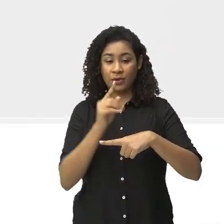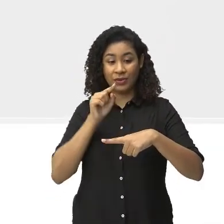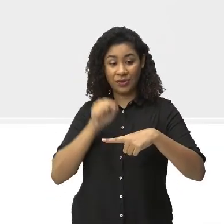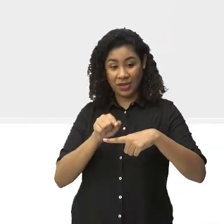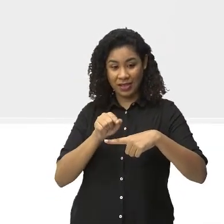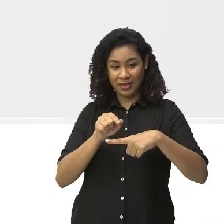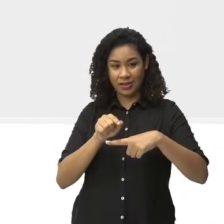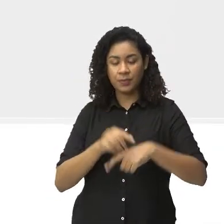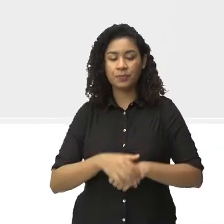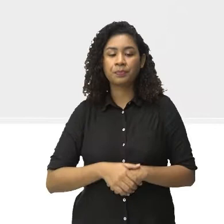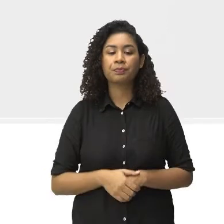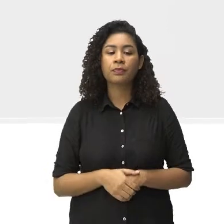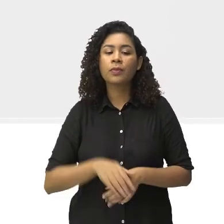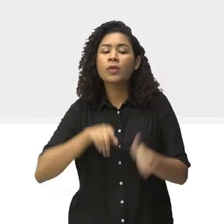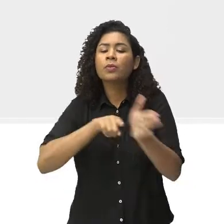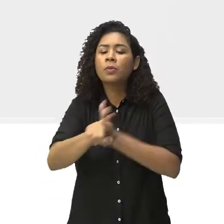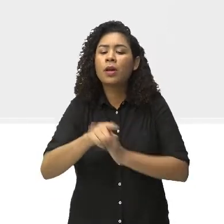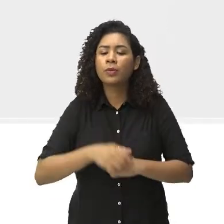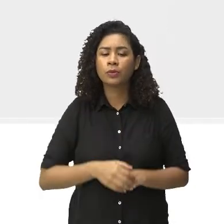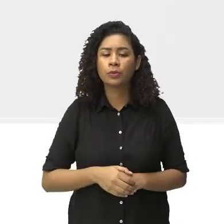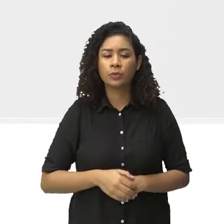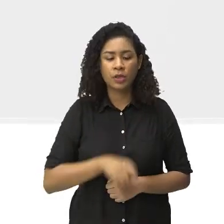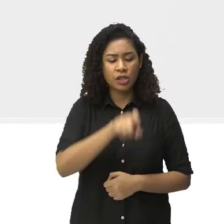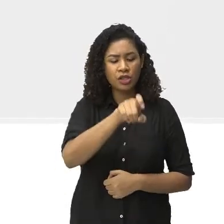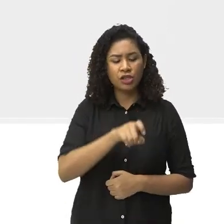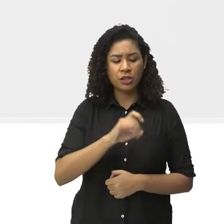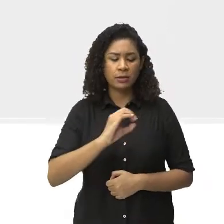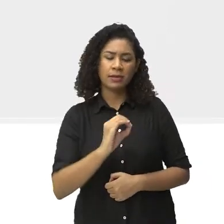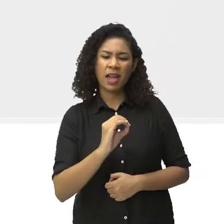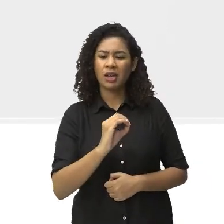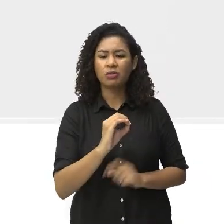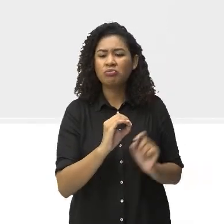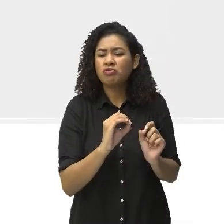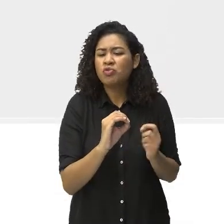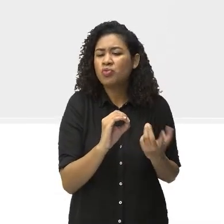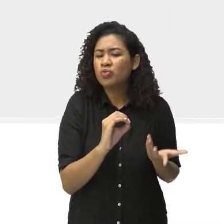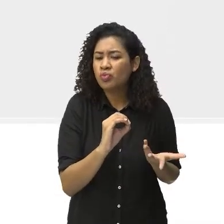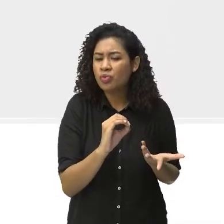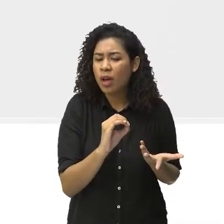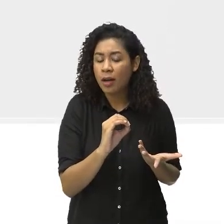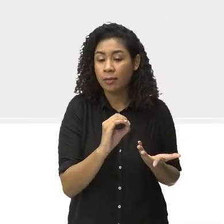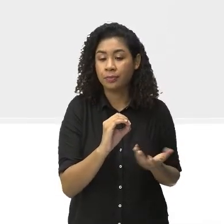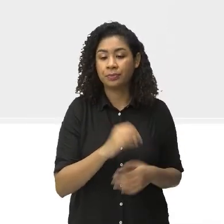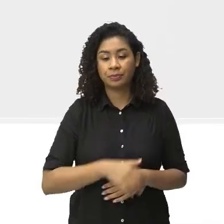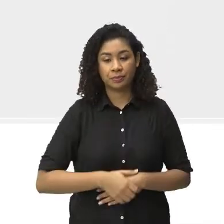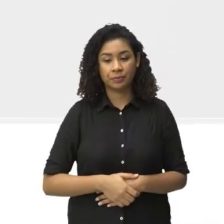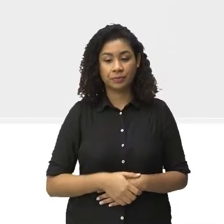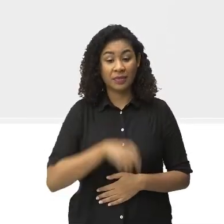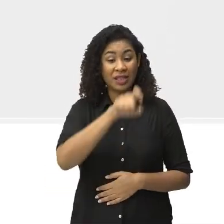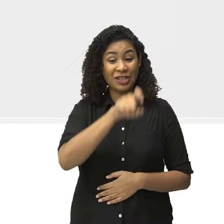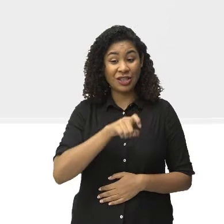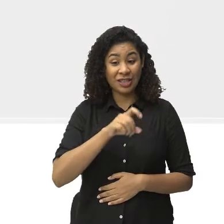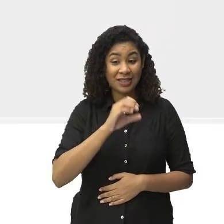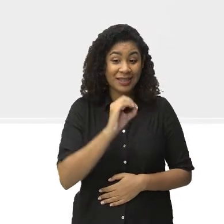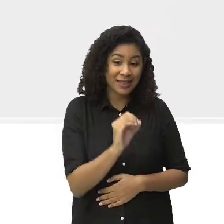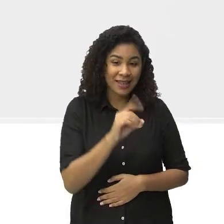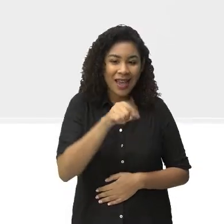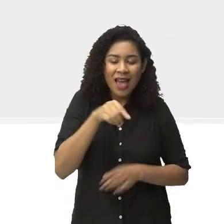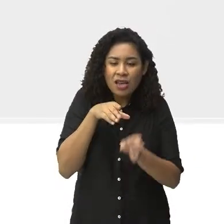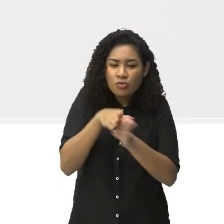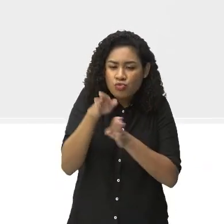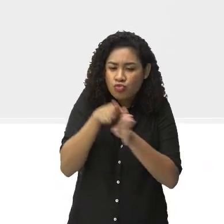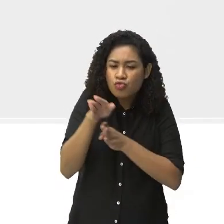agora? x0, ó. x0 é a coordenada do ponto P que foi